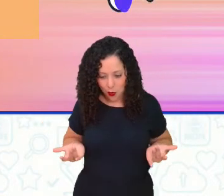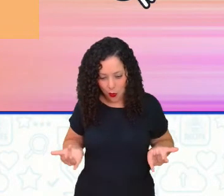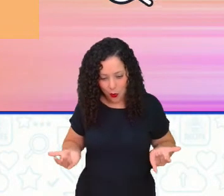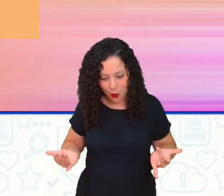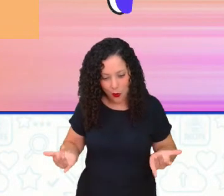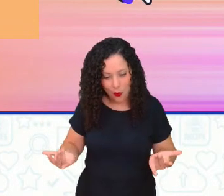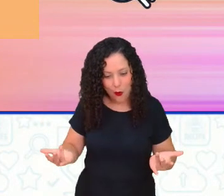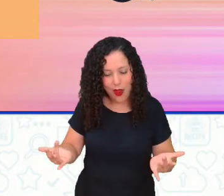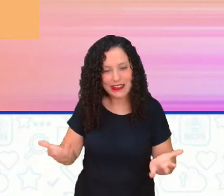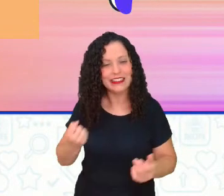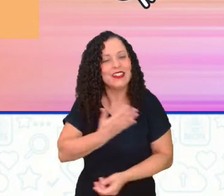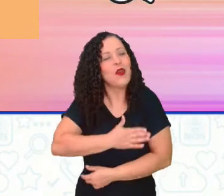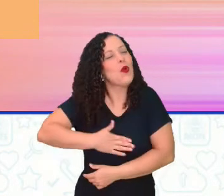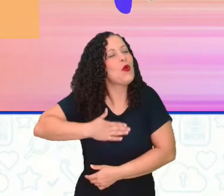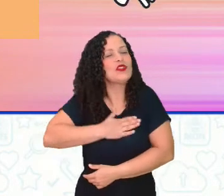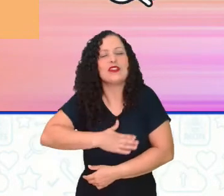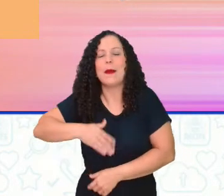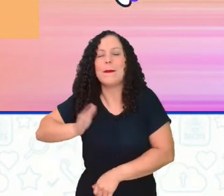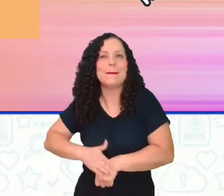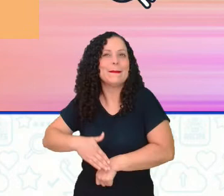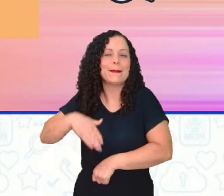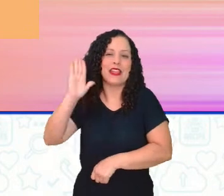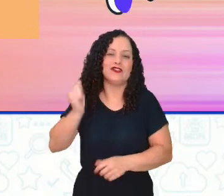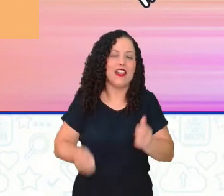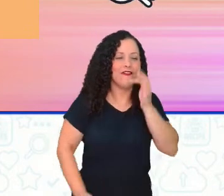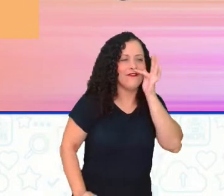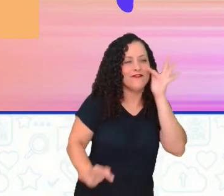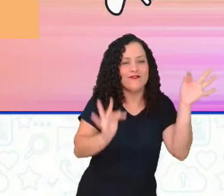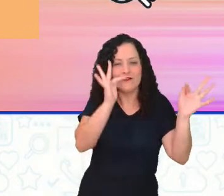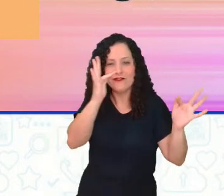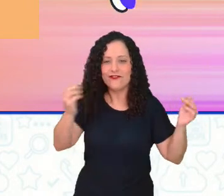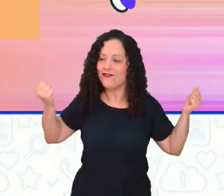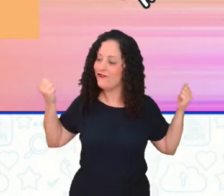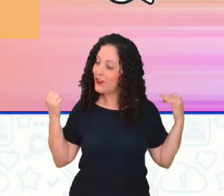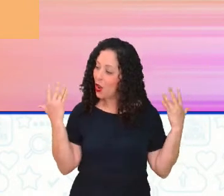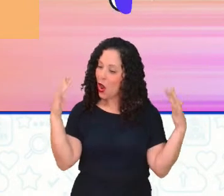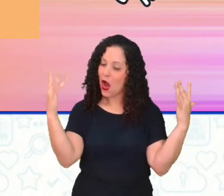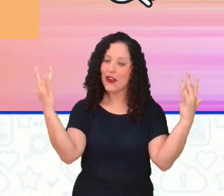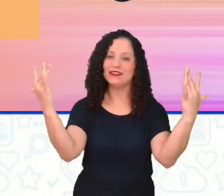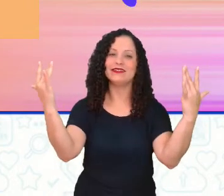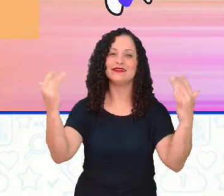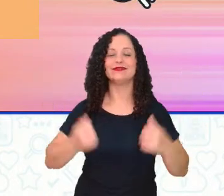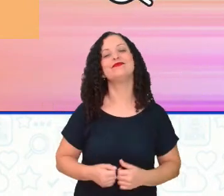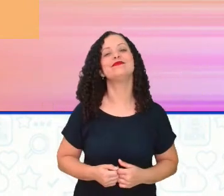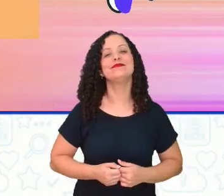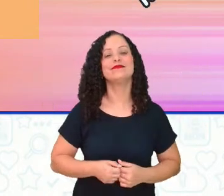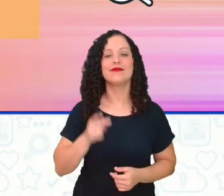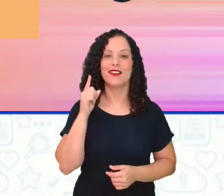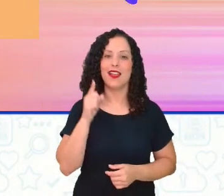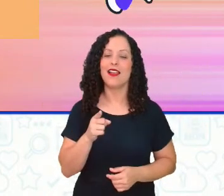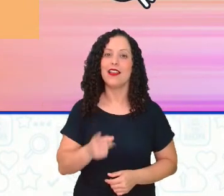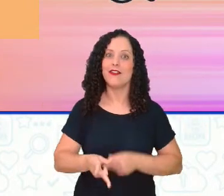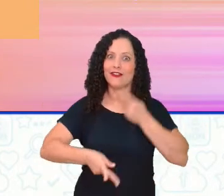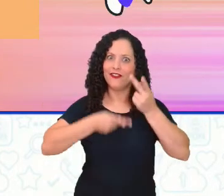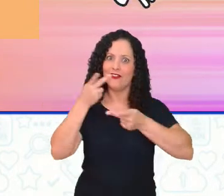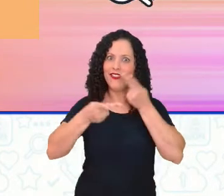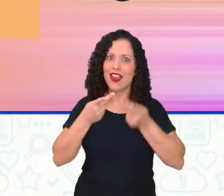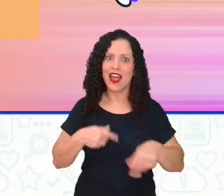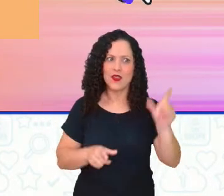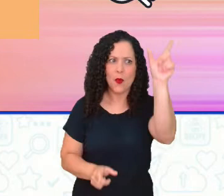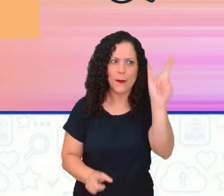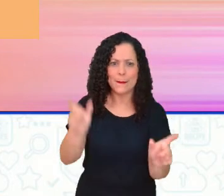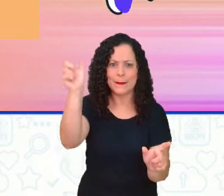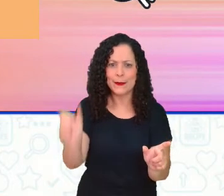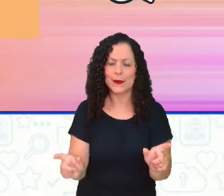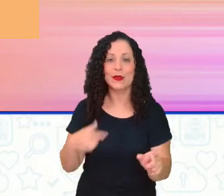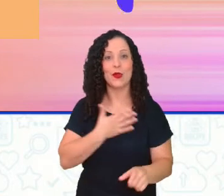do que de qualquer outra coisa. Eu gosto muito do que a Marina Colasanti faz. Toda vez que ela decide que um personagem gosta de alguma coisa, ele